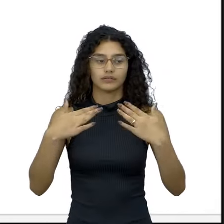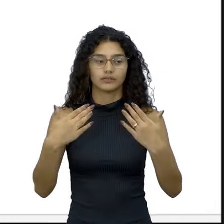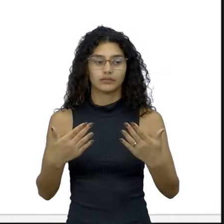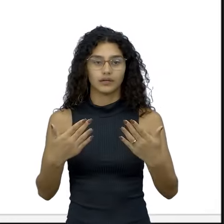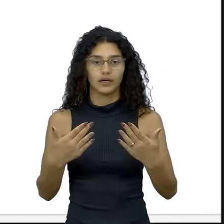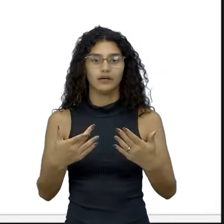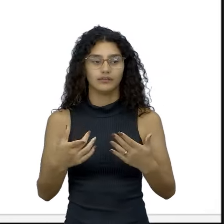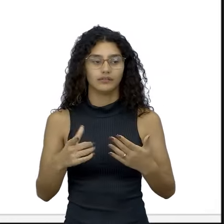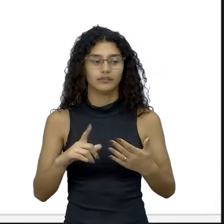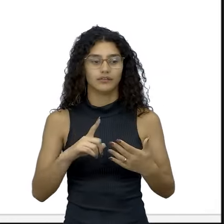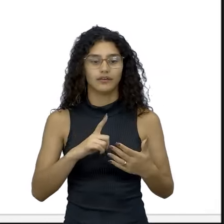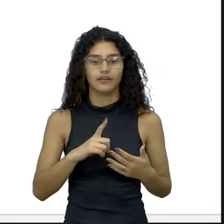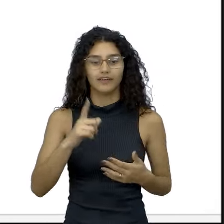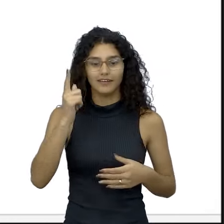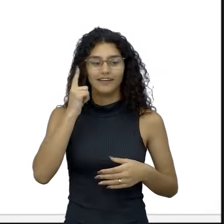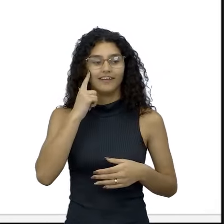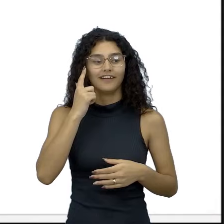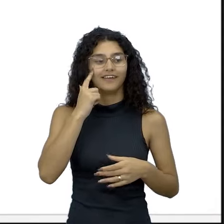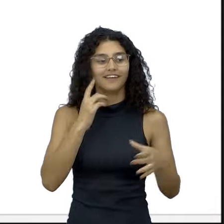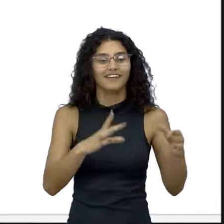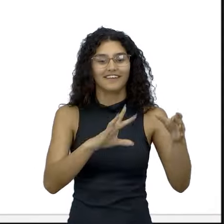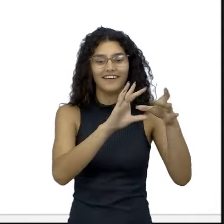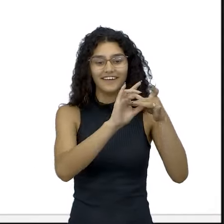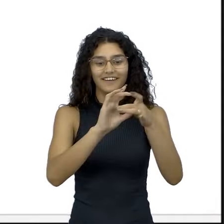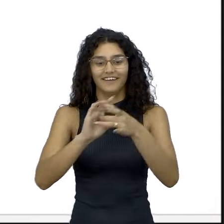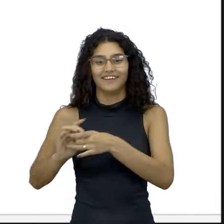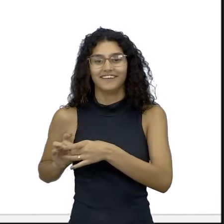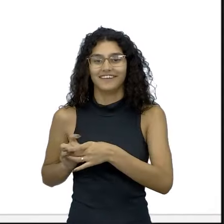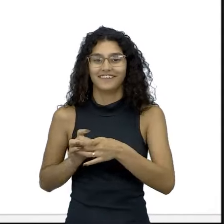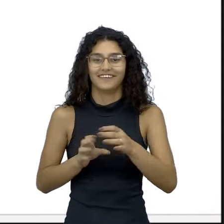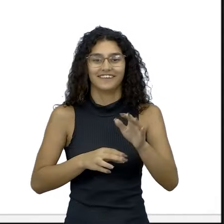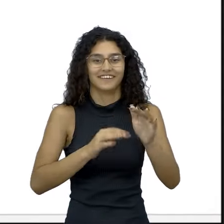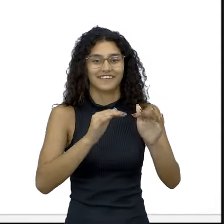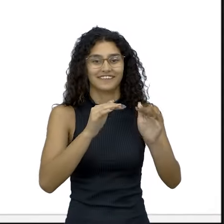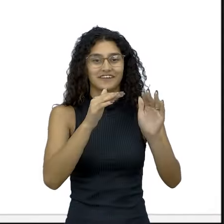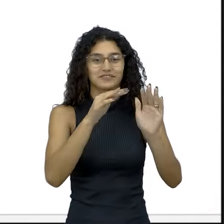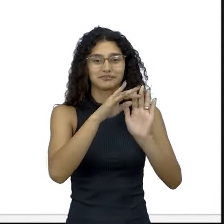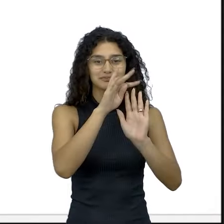estarão pensando no contexto de produção.